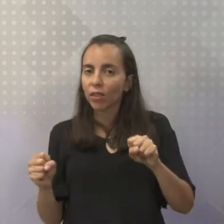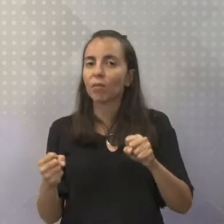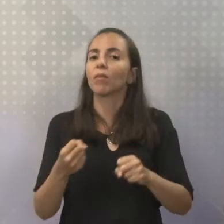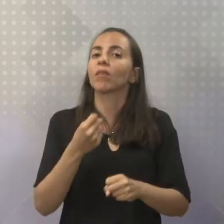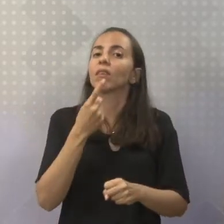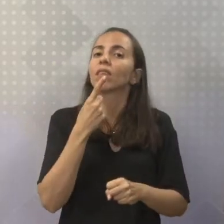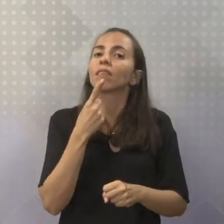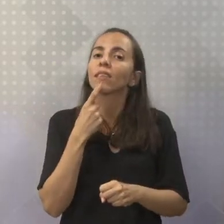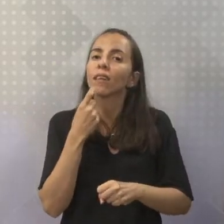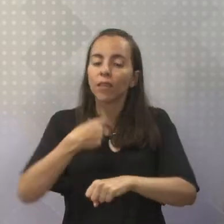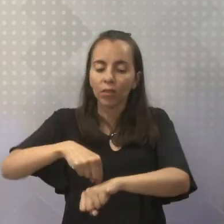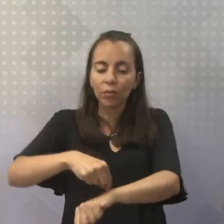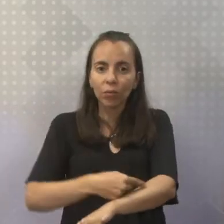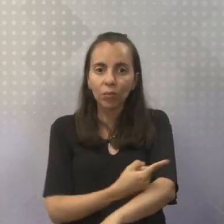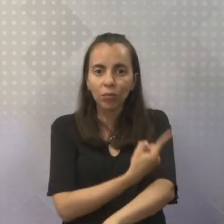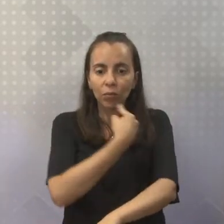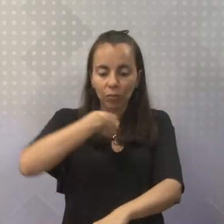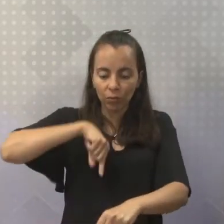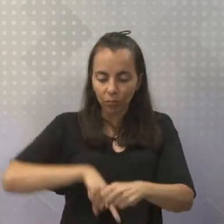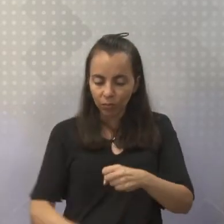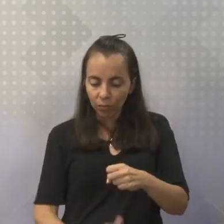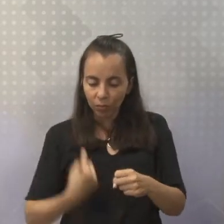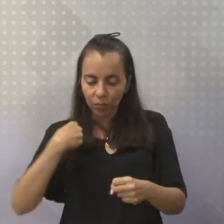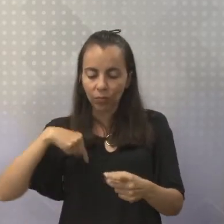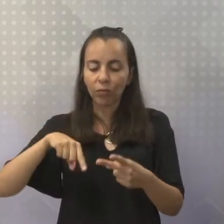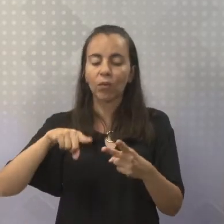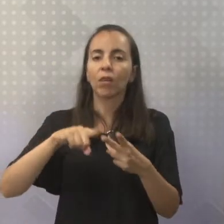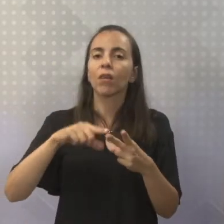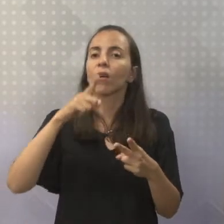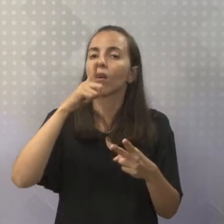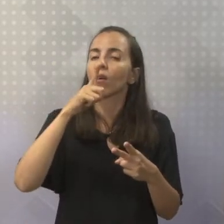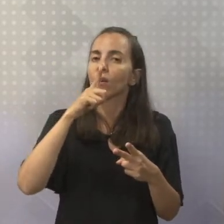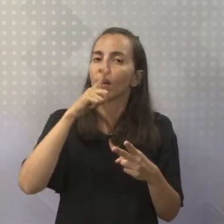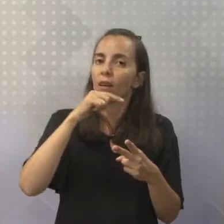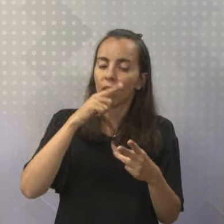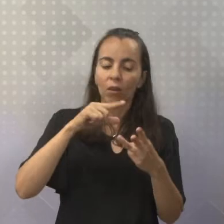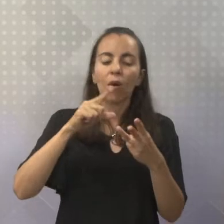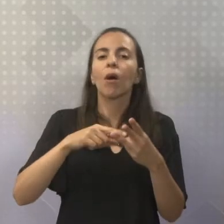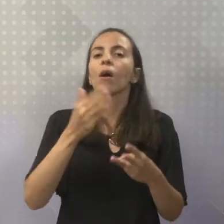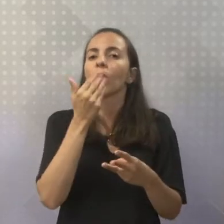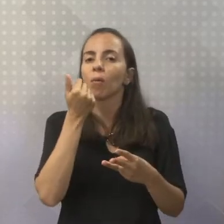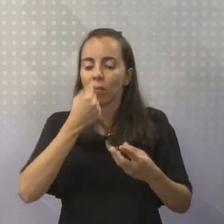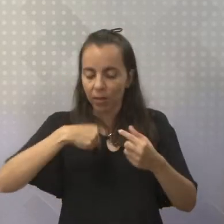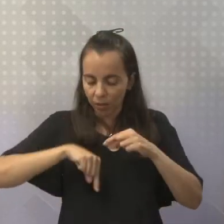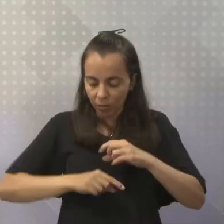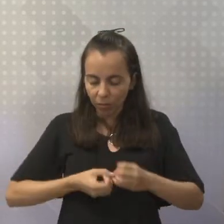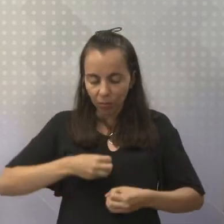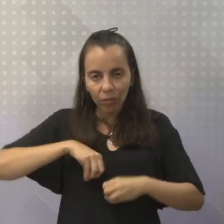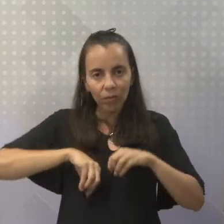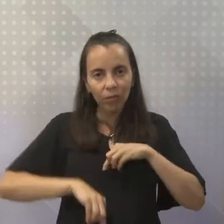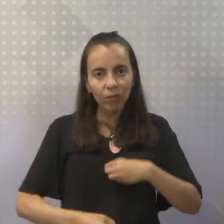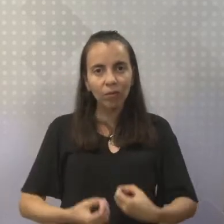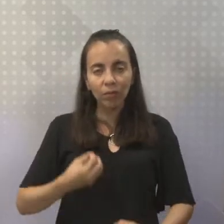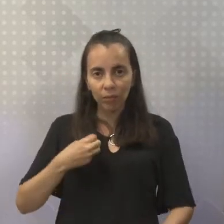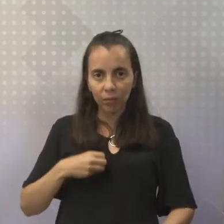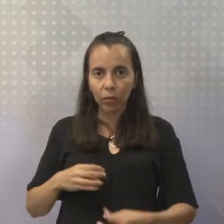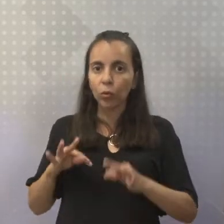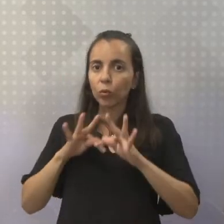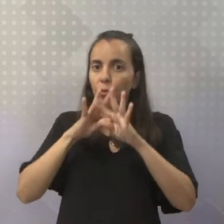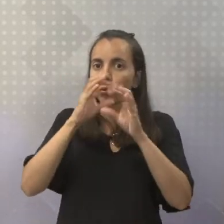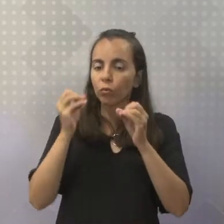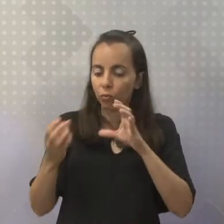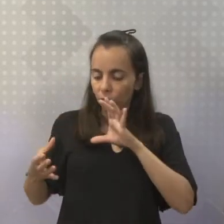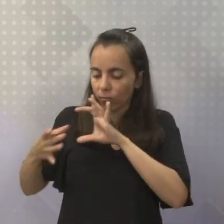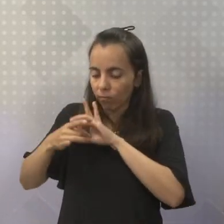circulatório, respiratório, digestório e outros. Nós somos uma máquina, na verdade. Então, todos os sistemas reunidos